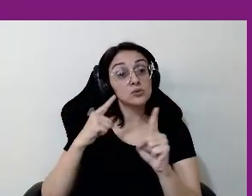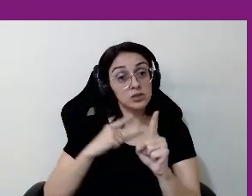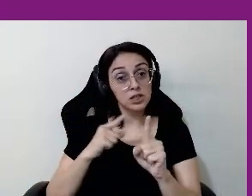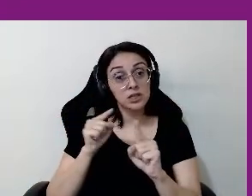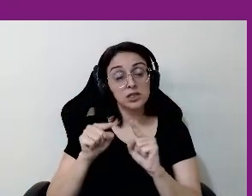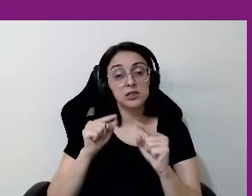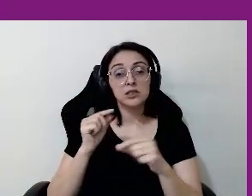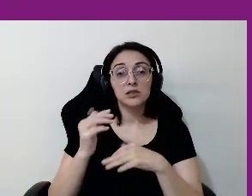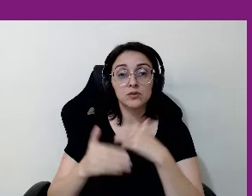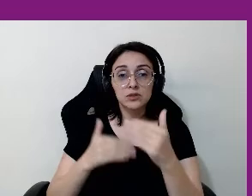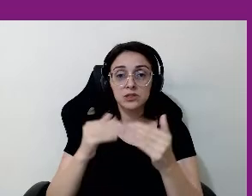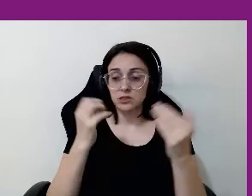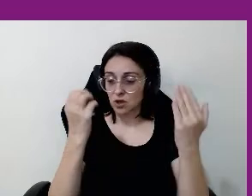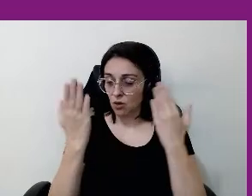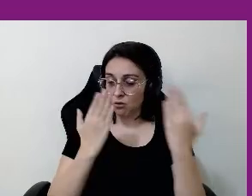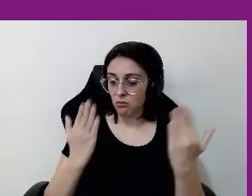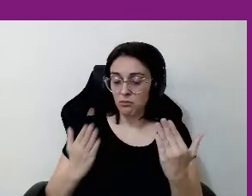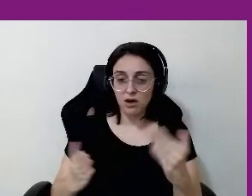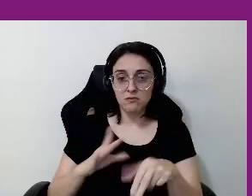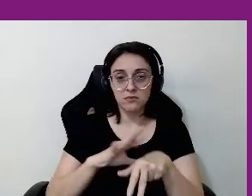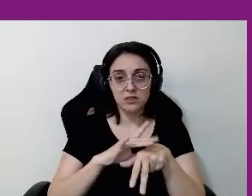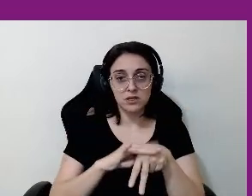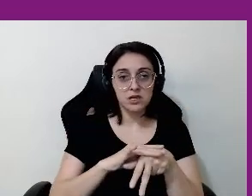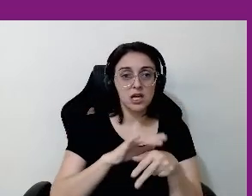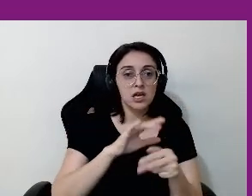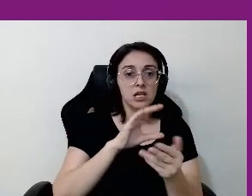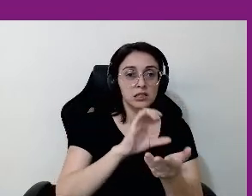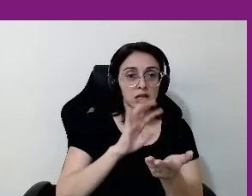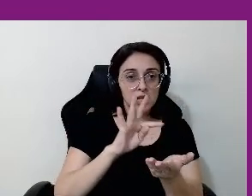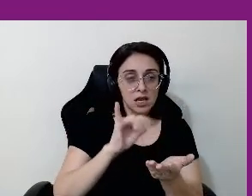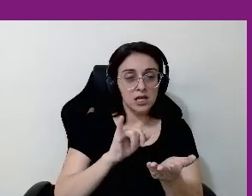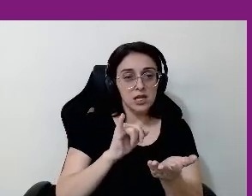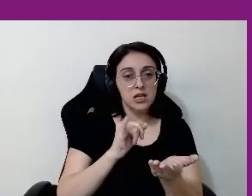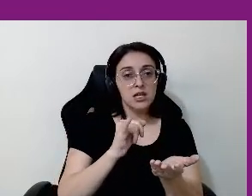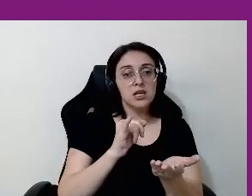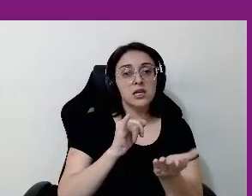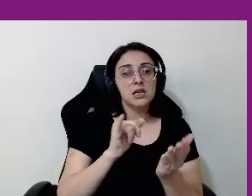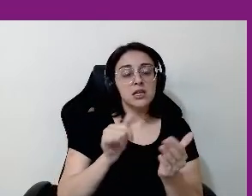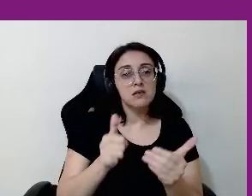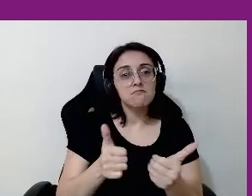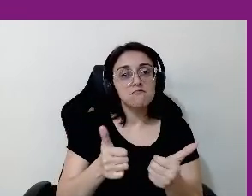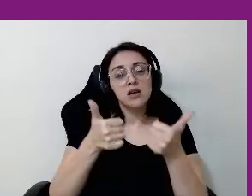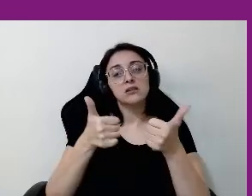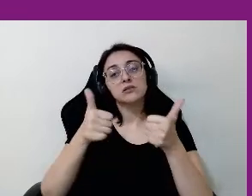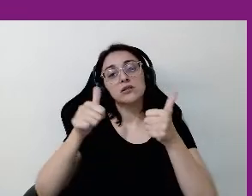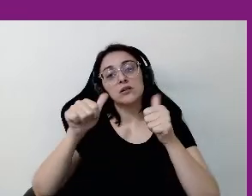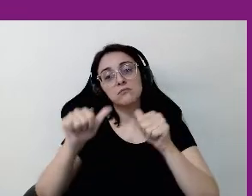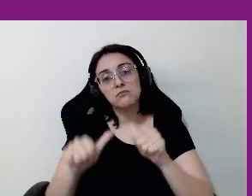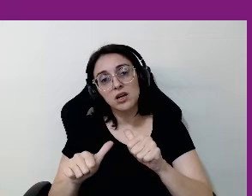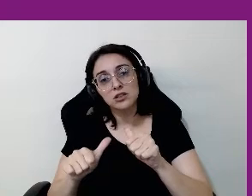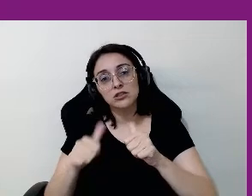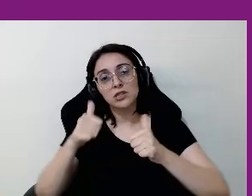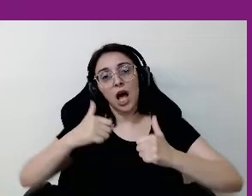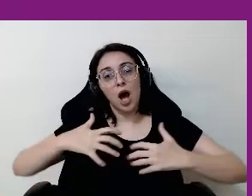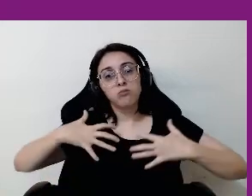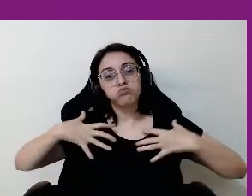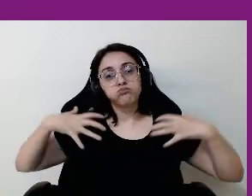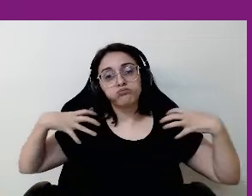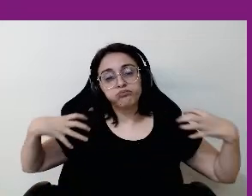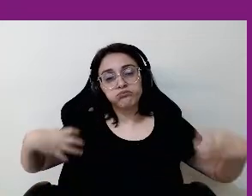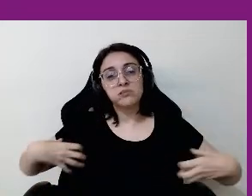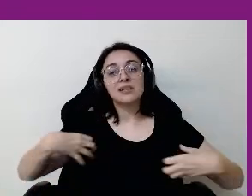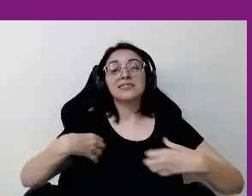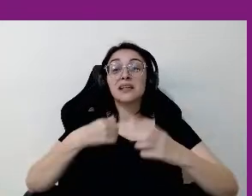quando a gente compara os pacientes que saem do CTI com mais ou menos atividade muscular. Isso tem